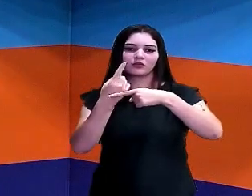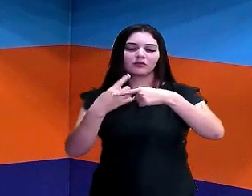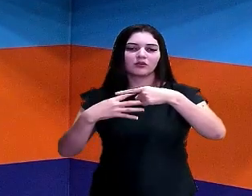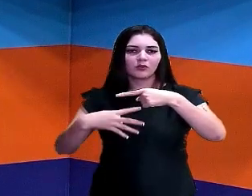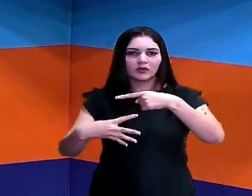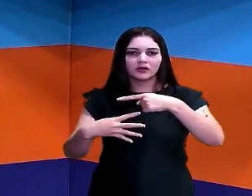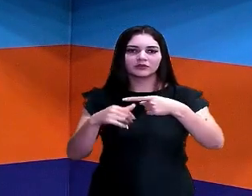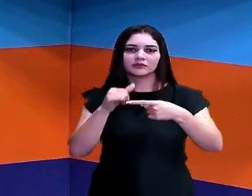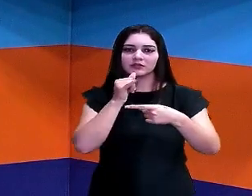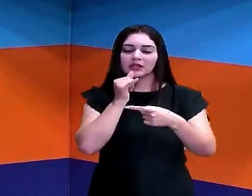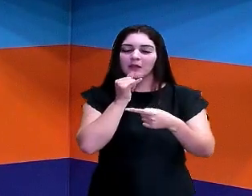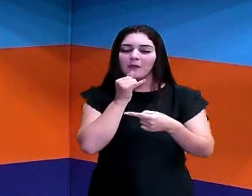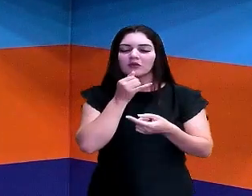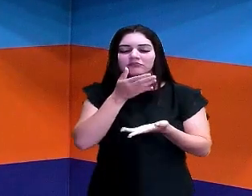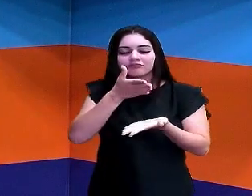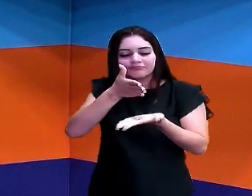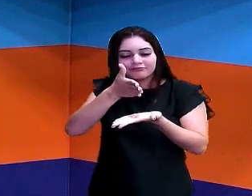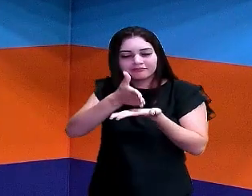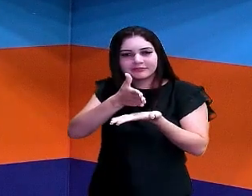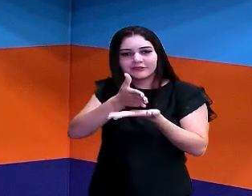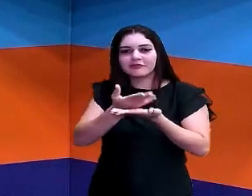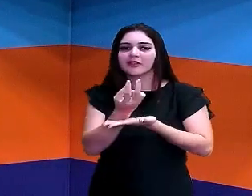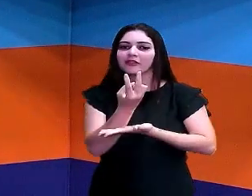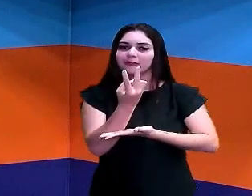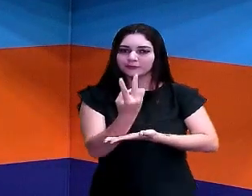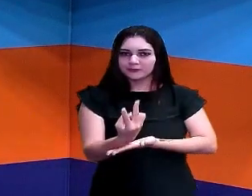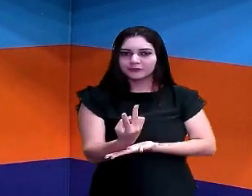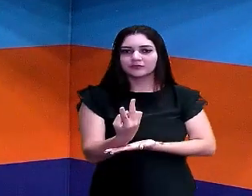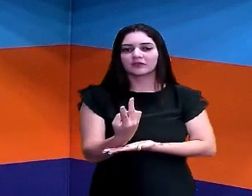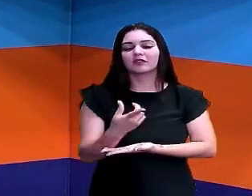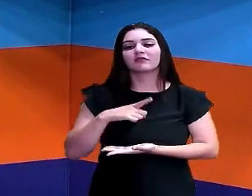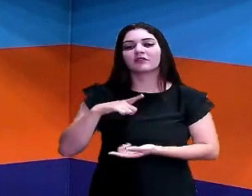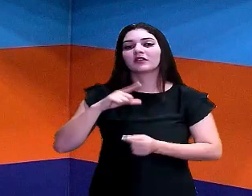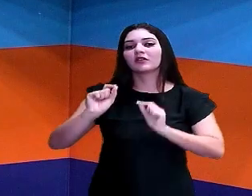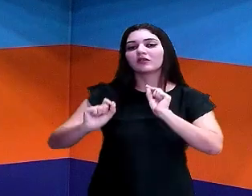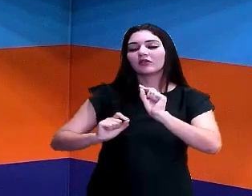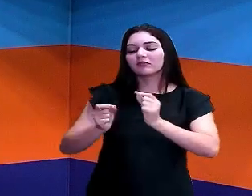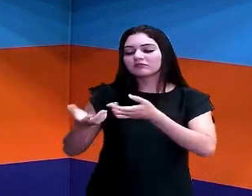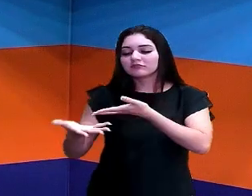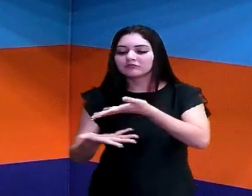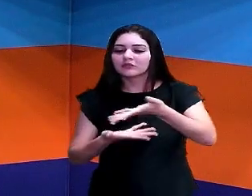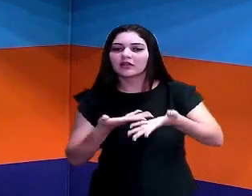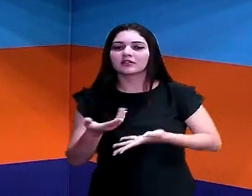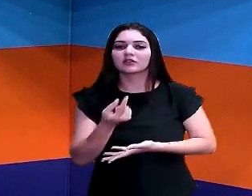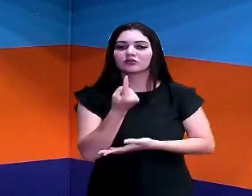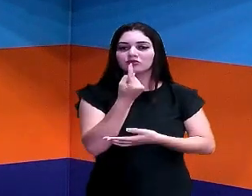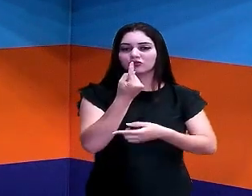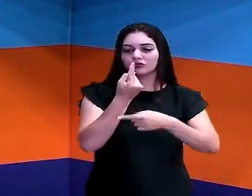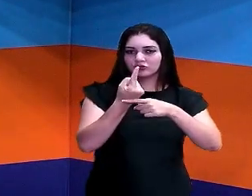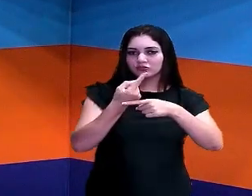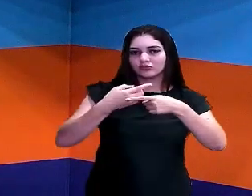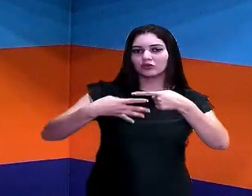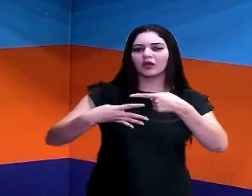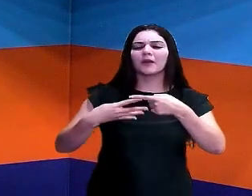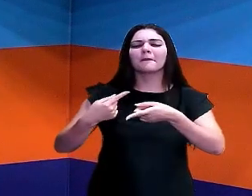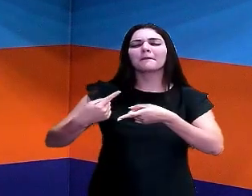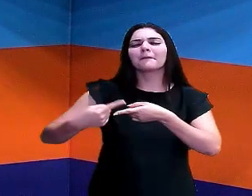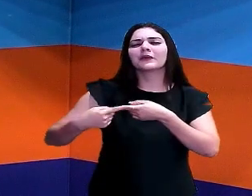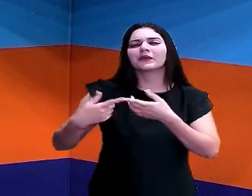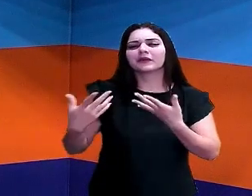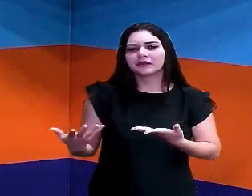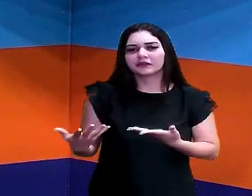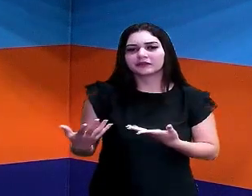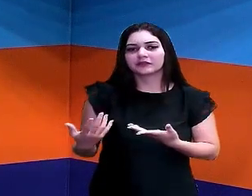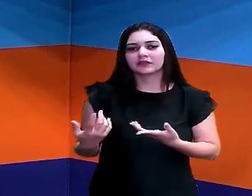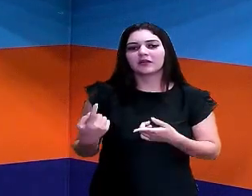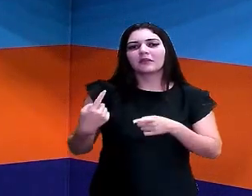pegar um meio e dividir em duas partes aqui, né, eu vou ter a relação de um quarto. Por que isso, professora? Porque